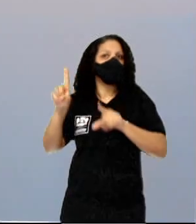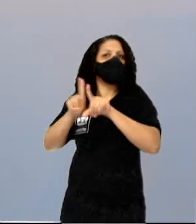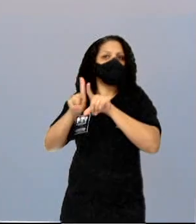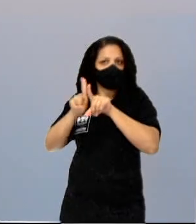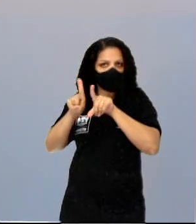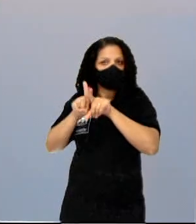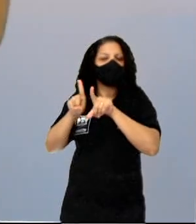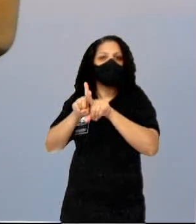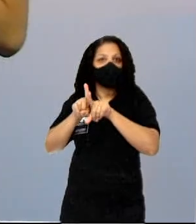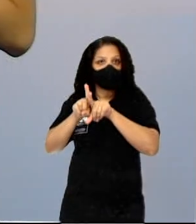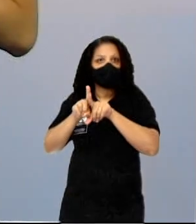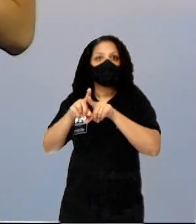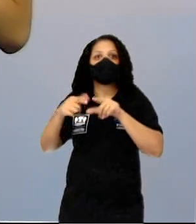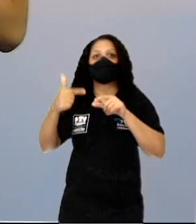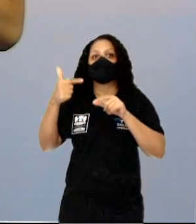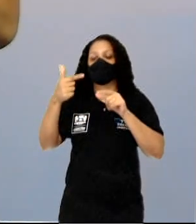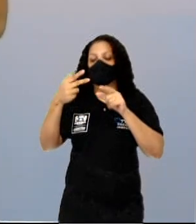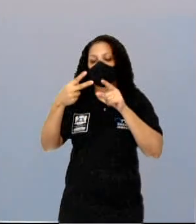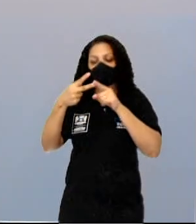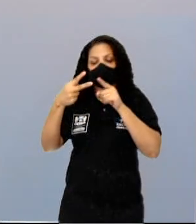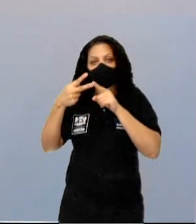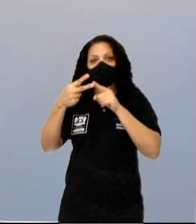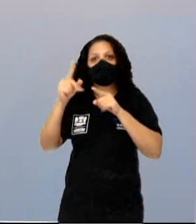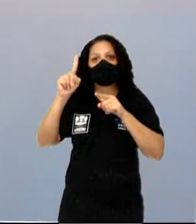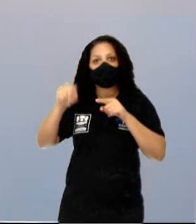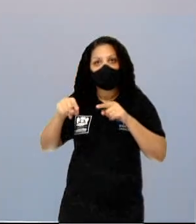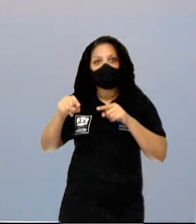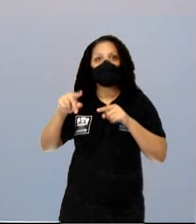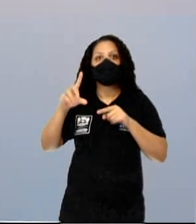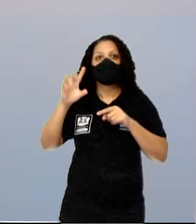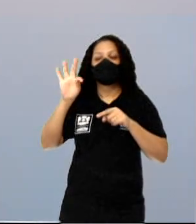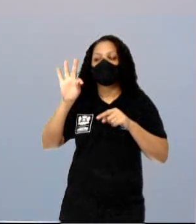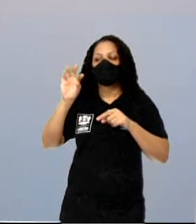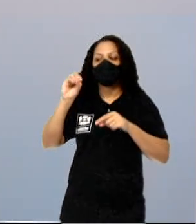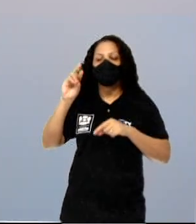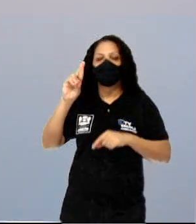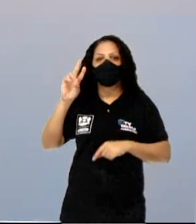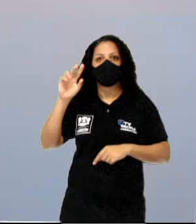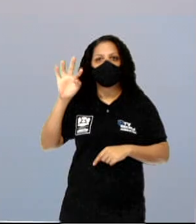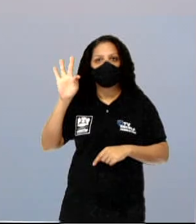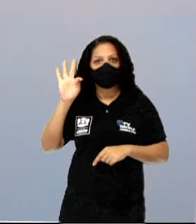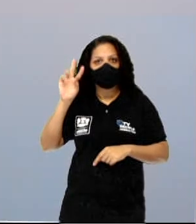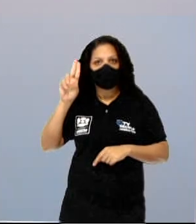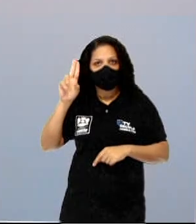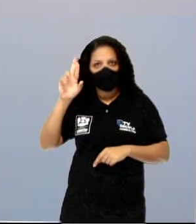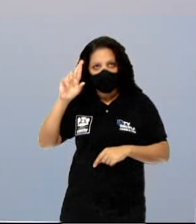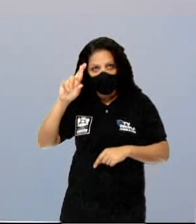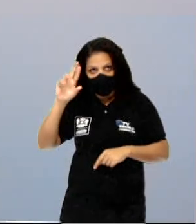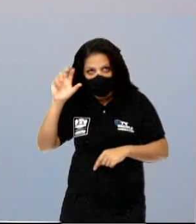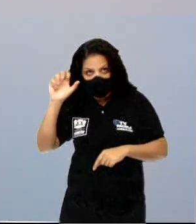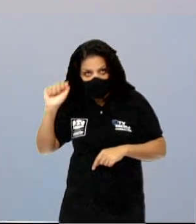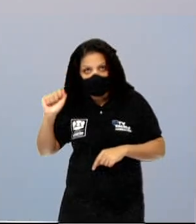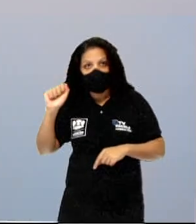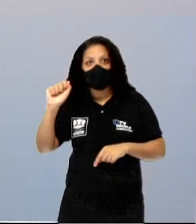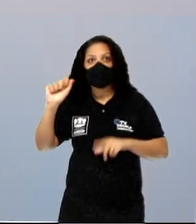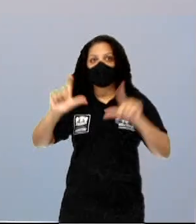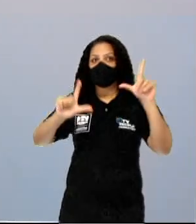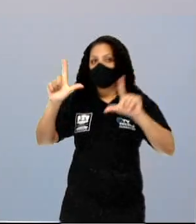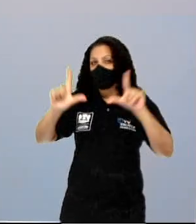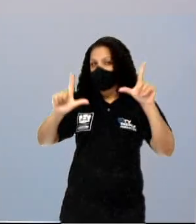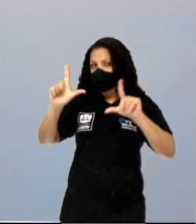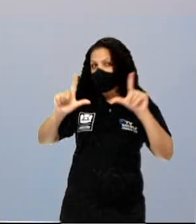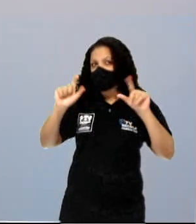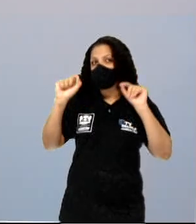né? E o segundo, a prática da tortura. Percebam que a montagem desse quadrinho aí, Propaganda e Repressão, ela traz as